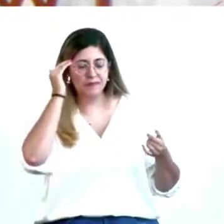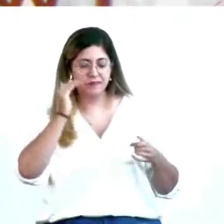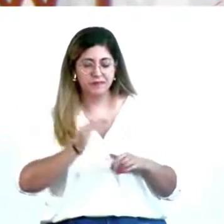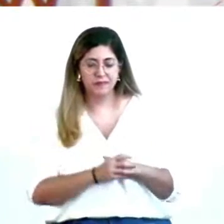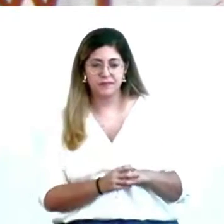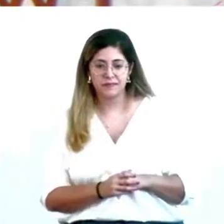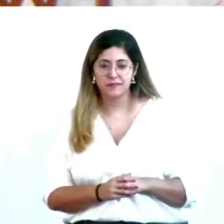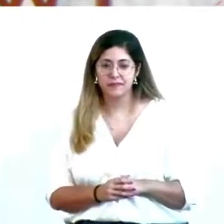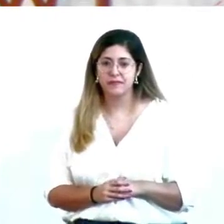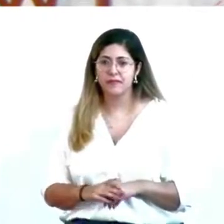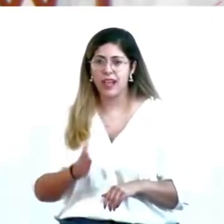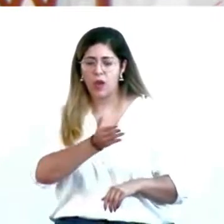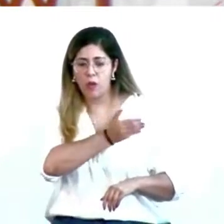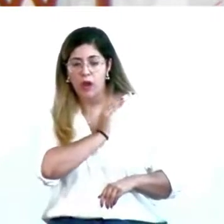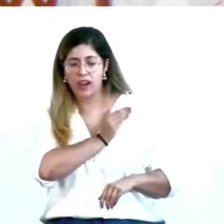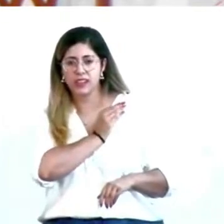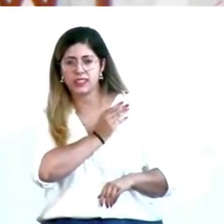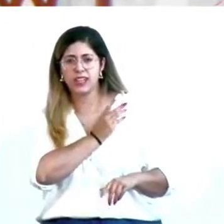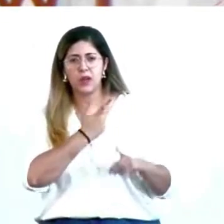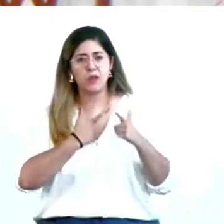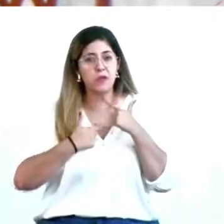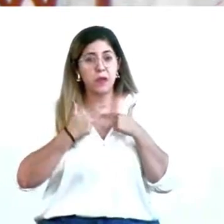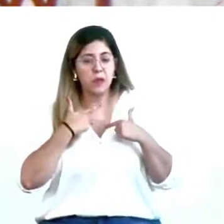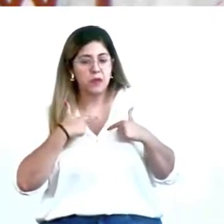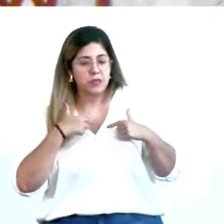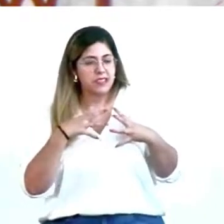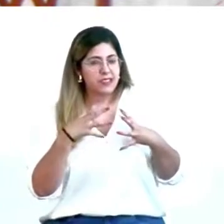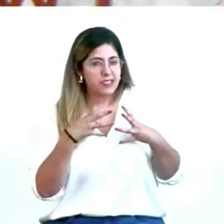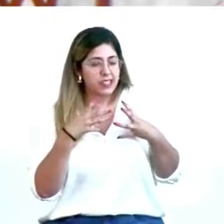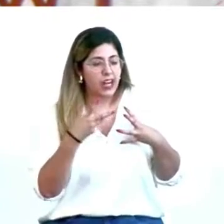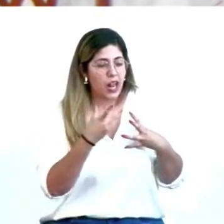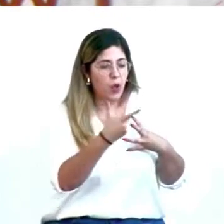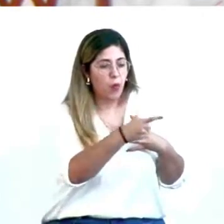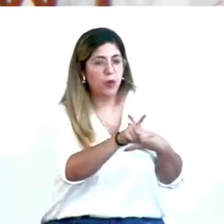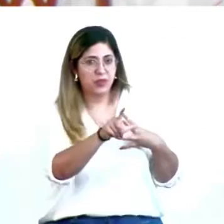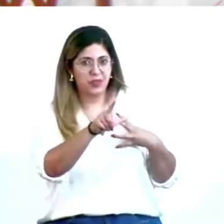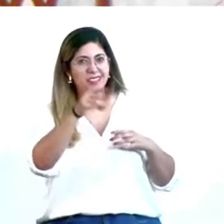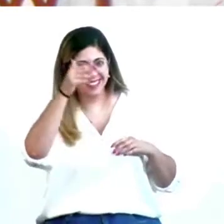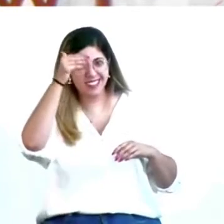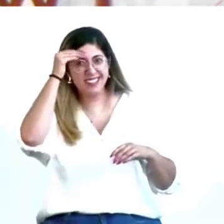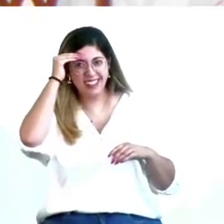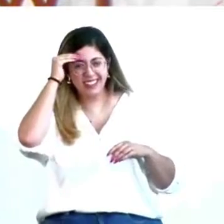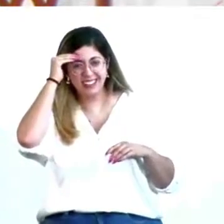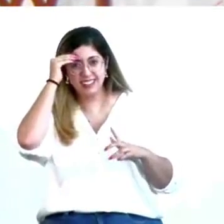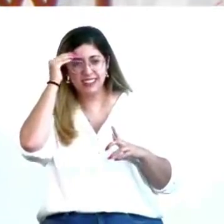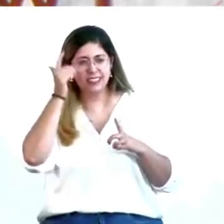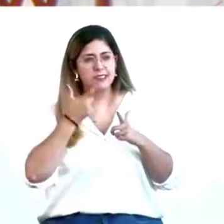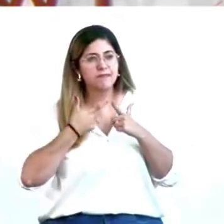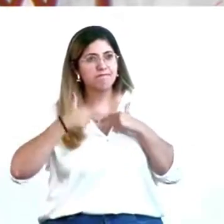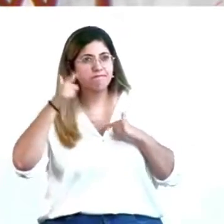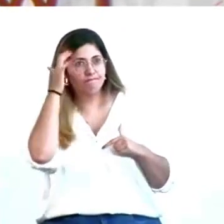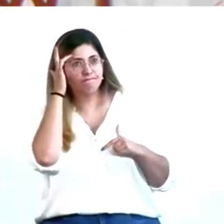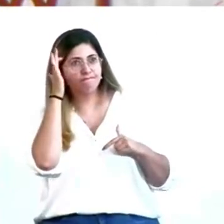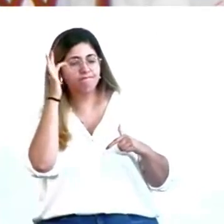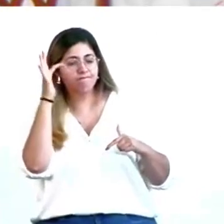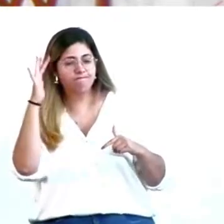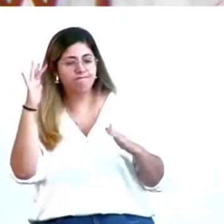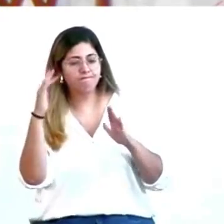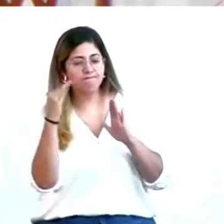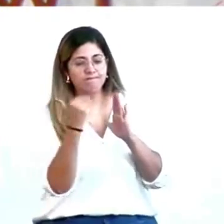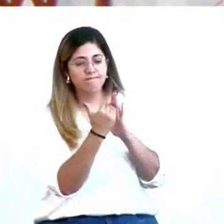gerada no nosso coração, ela nos leva a desejar, nos leva a pensar, nos leva